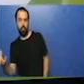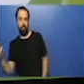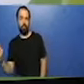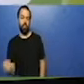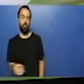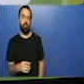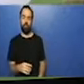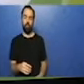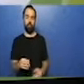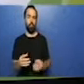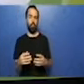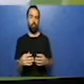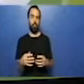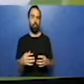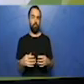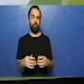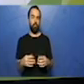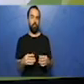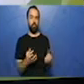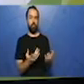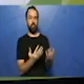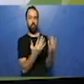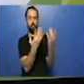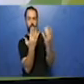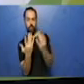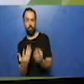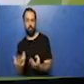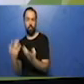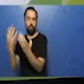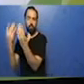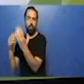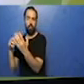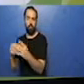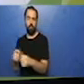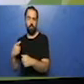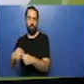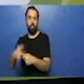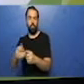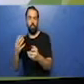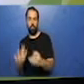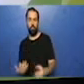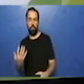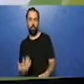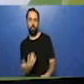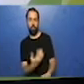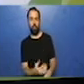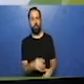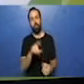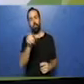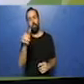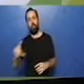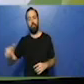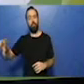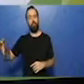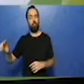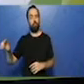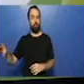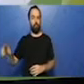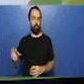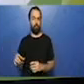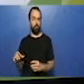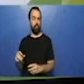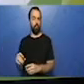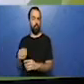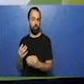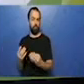poeira, conforme ele vai passando, ele perde a velocidade e sai do outro lado o gás filtrado, né,